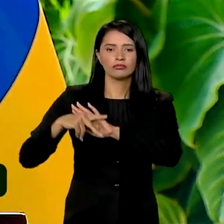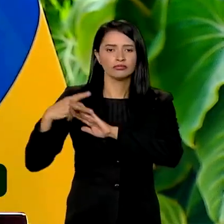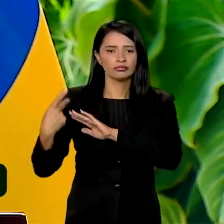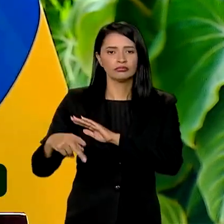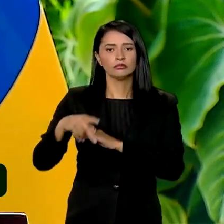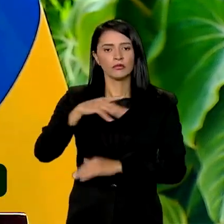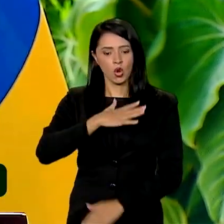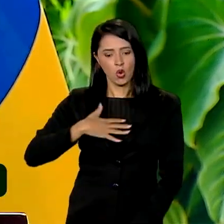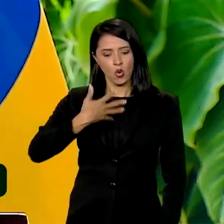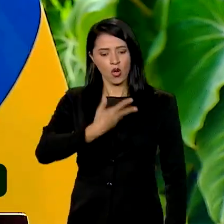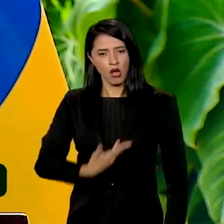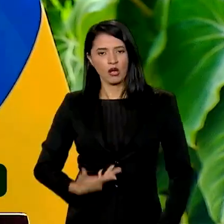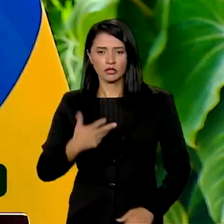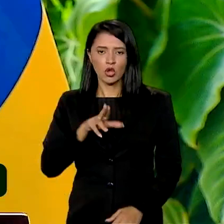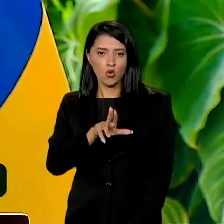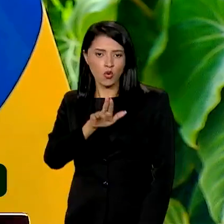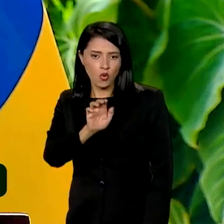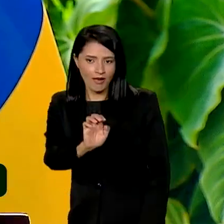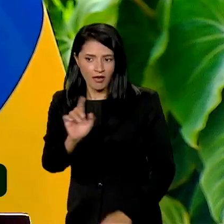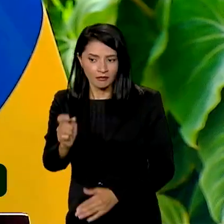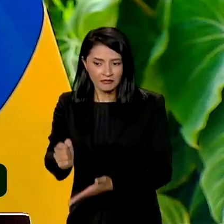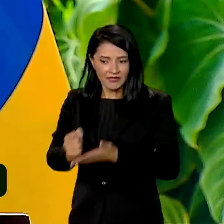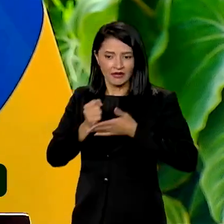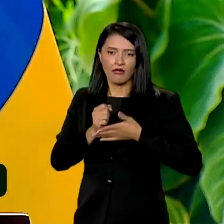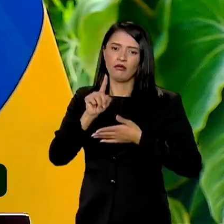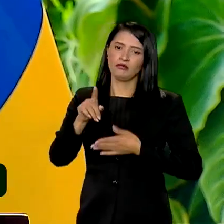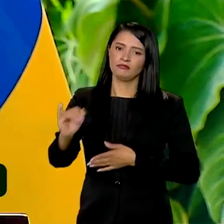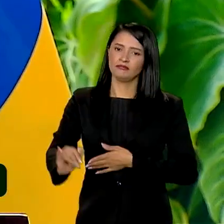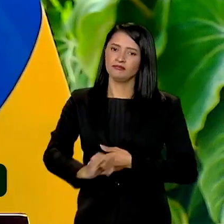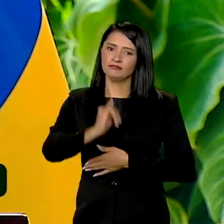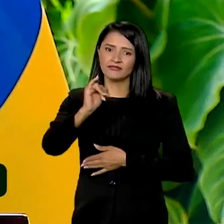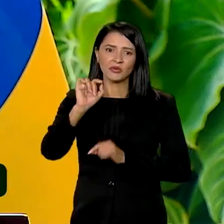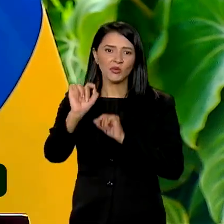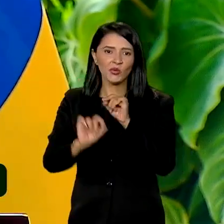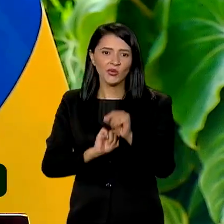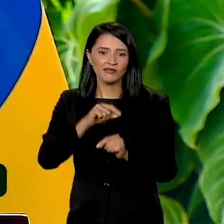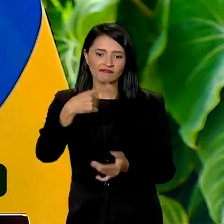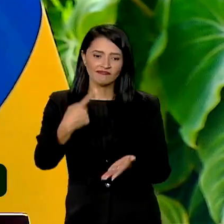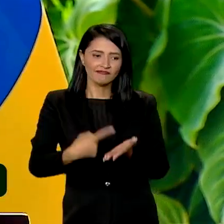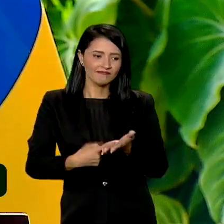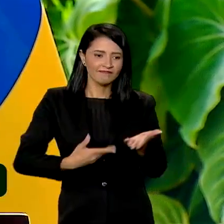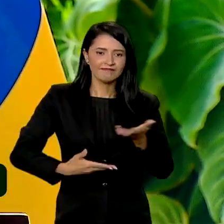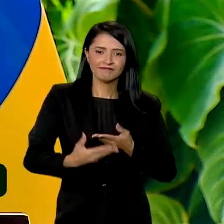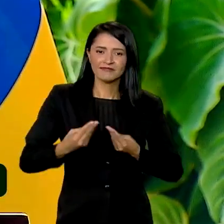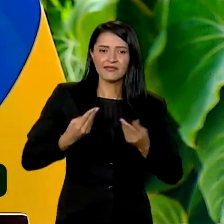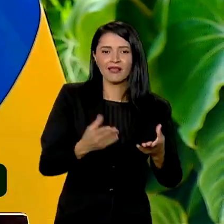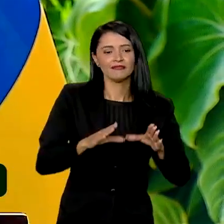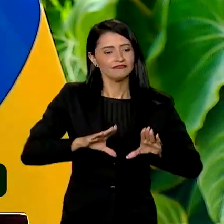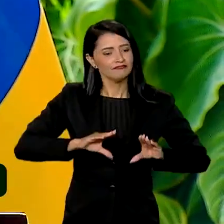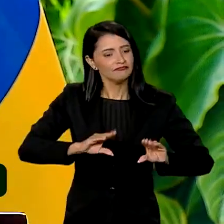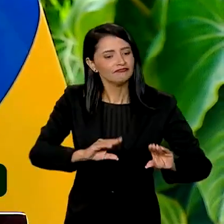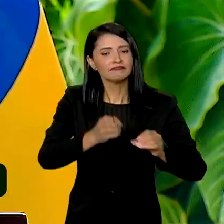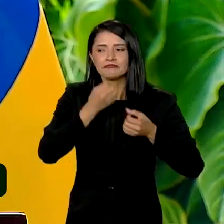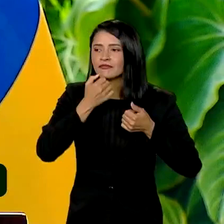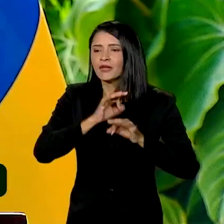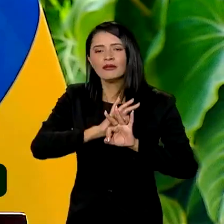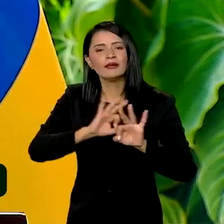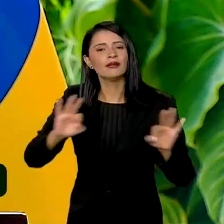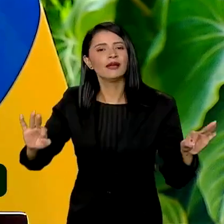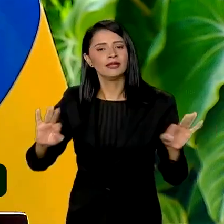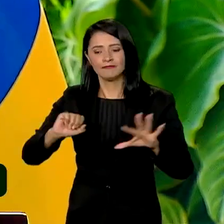Croácia e da União Europeia será de grande valia para que a aliança traga bem-estar, segurança